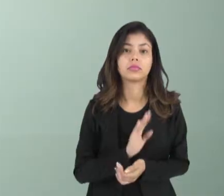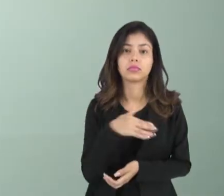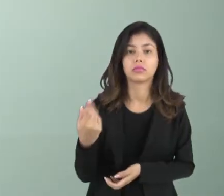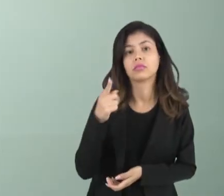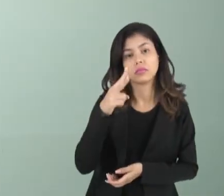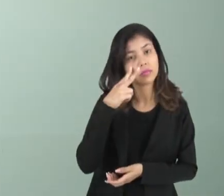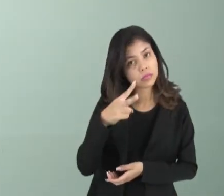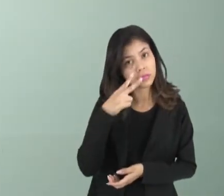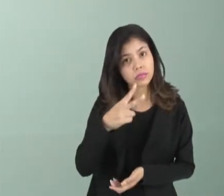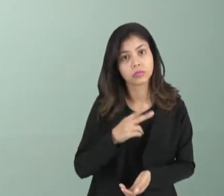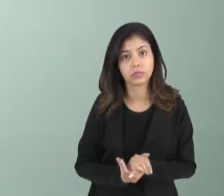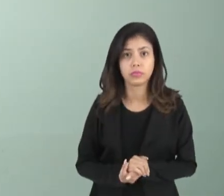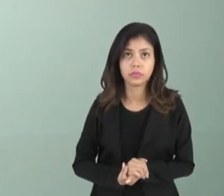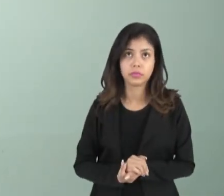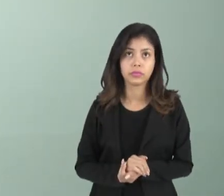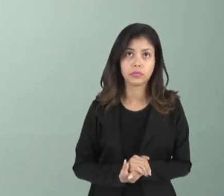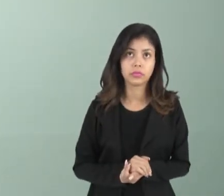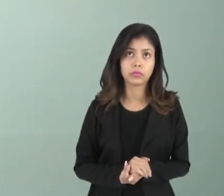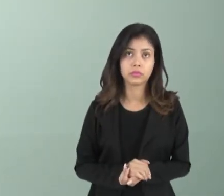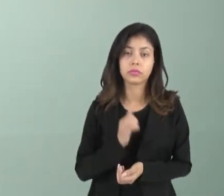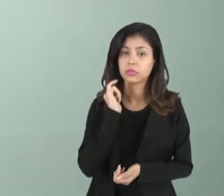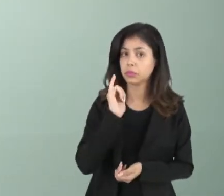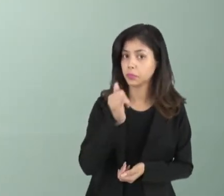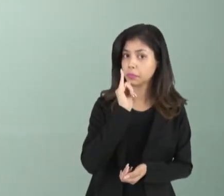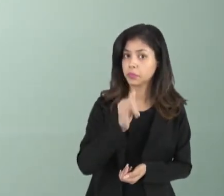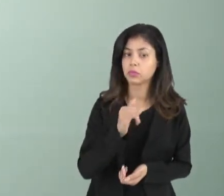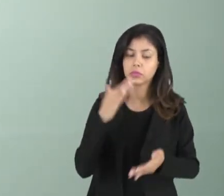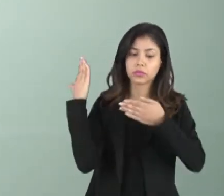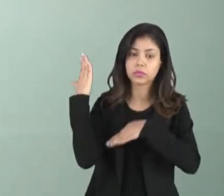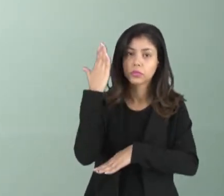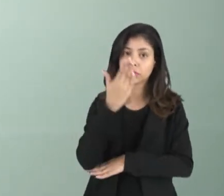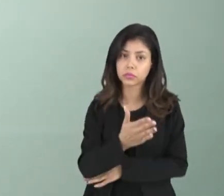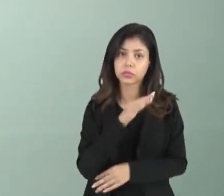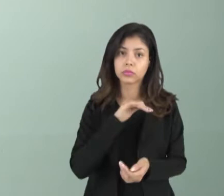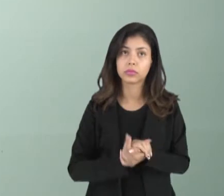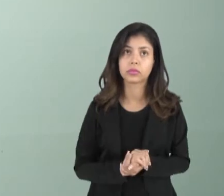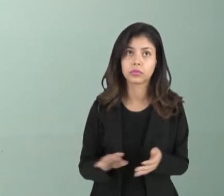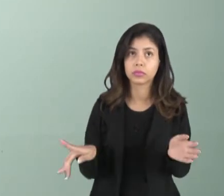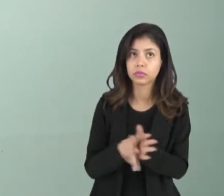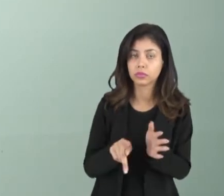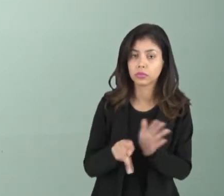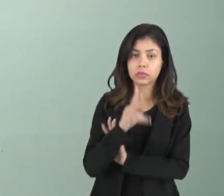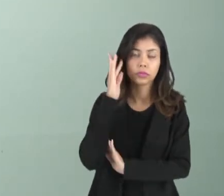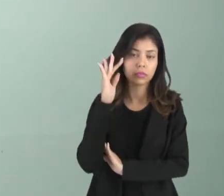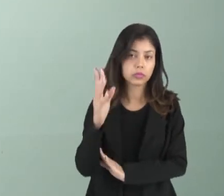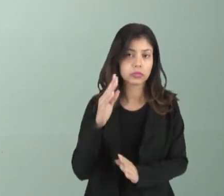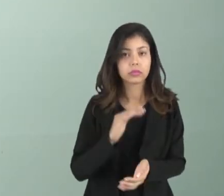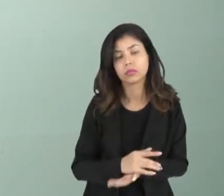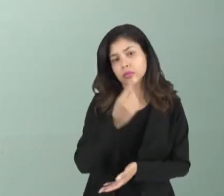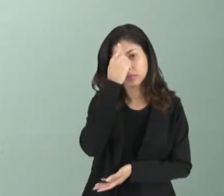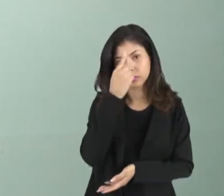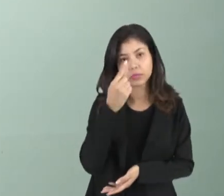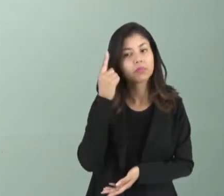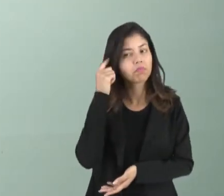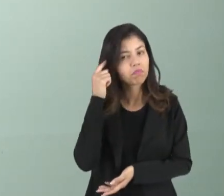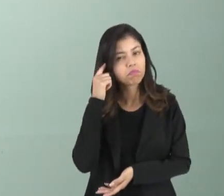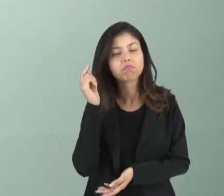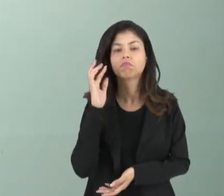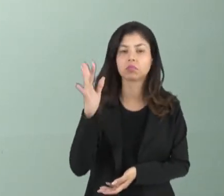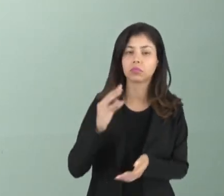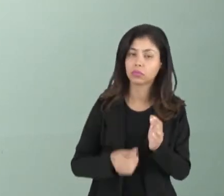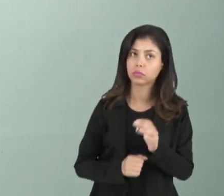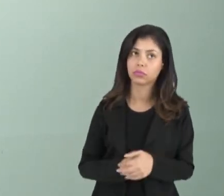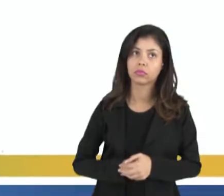vê por aí narração, já está direcionando a essas narrativas de ficção, já imaginadas, inventadas,